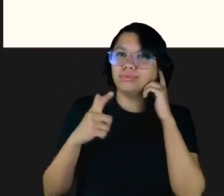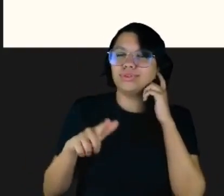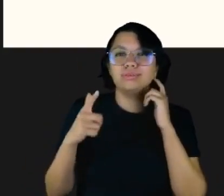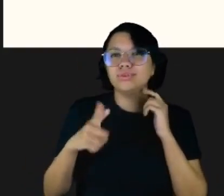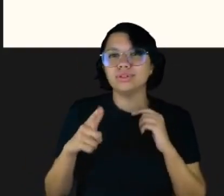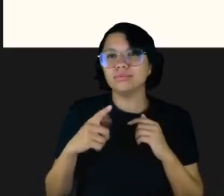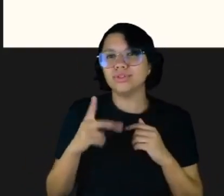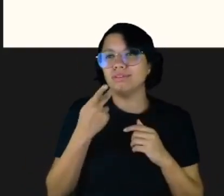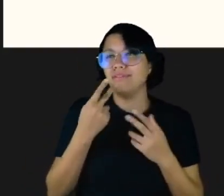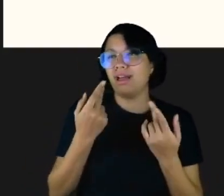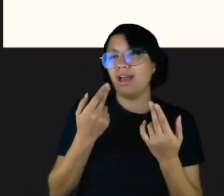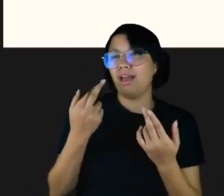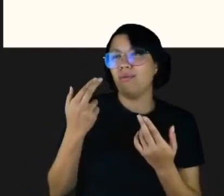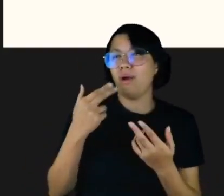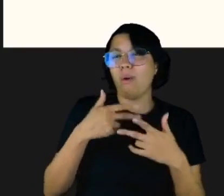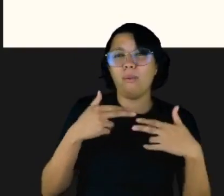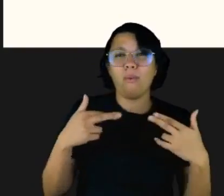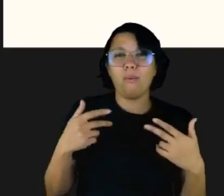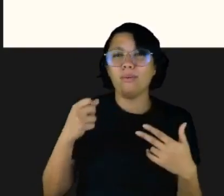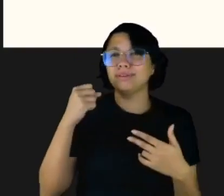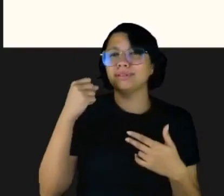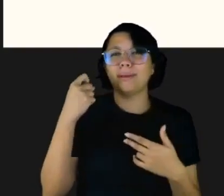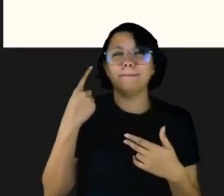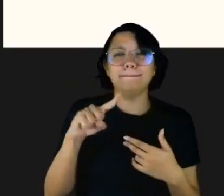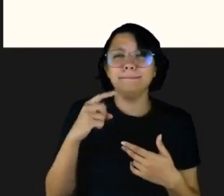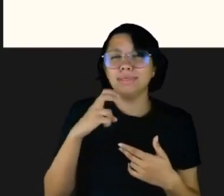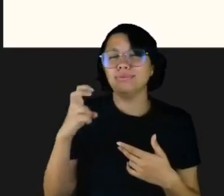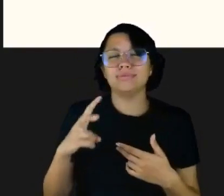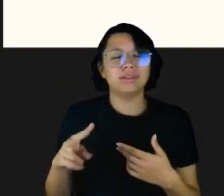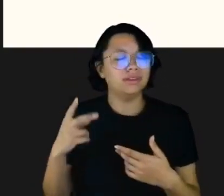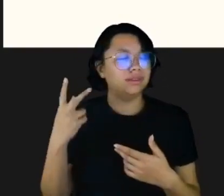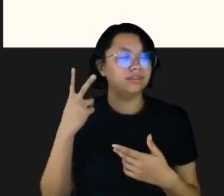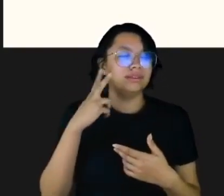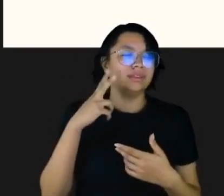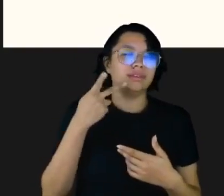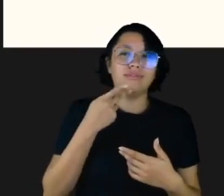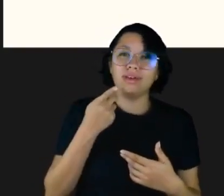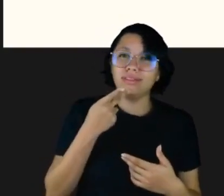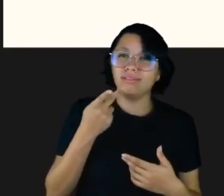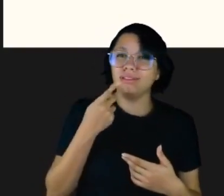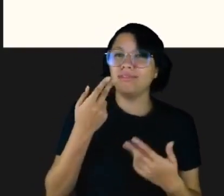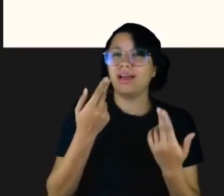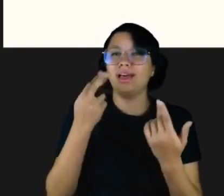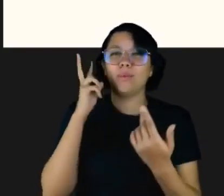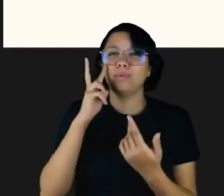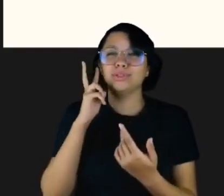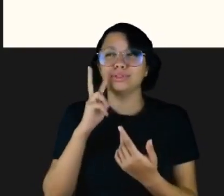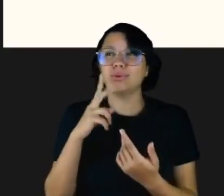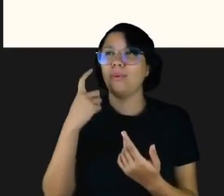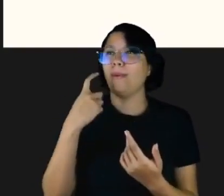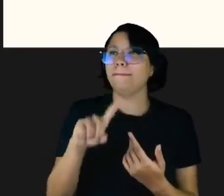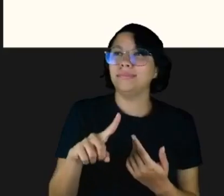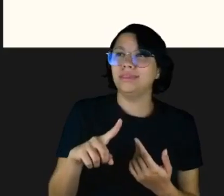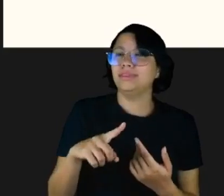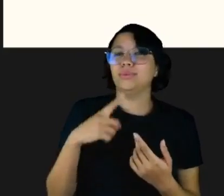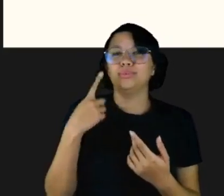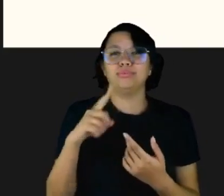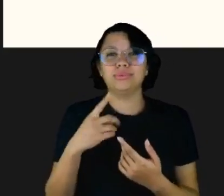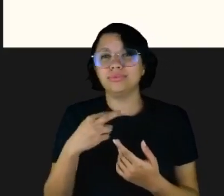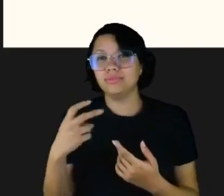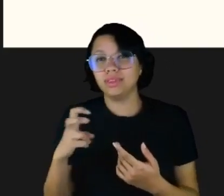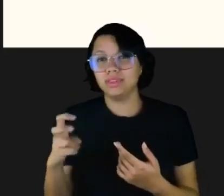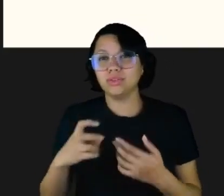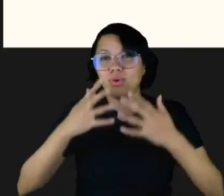ele fala a mesma coisa 1000 vezes, repete a mesma história 50 mil vezes, confusão